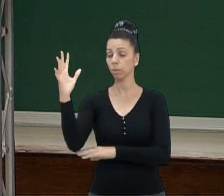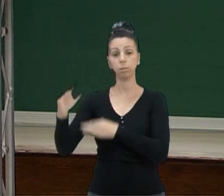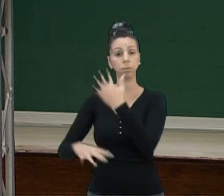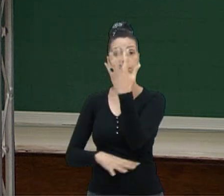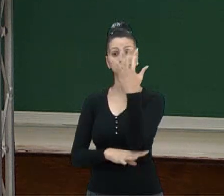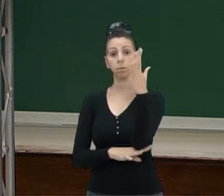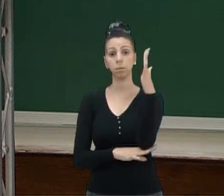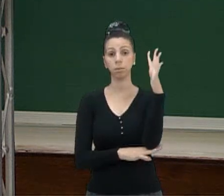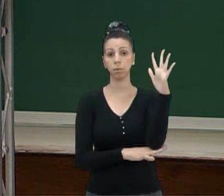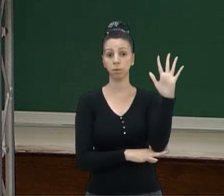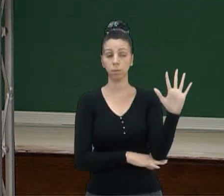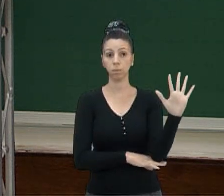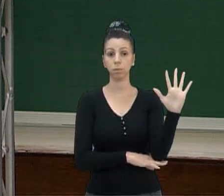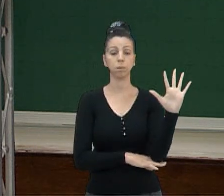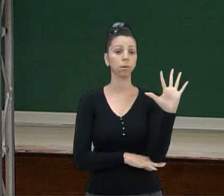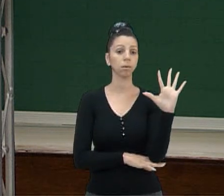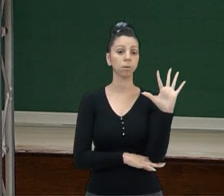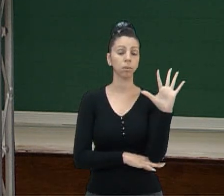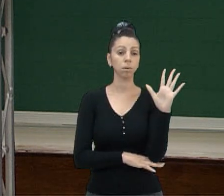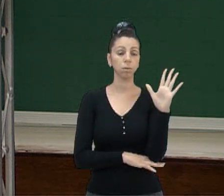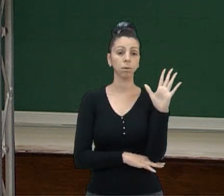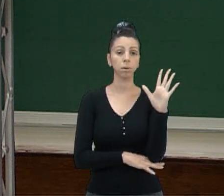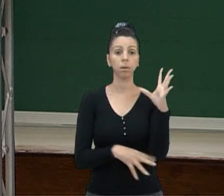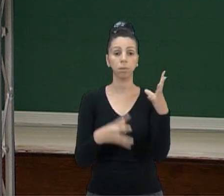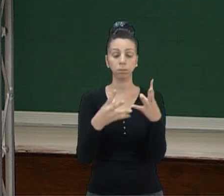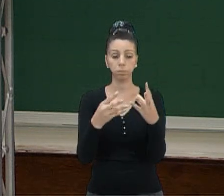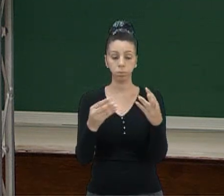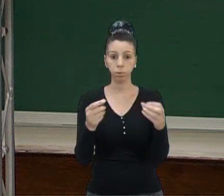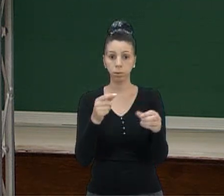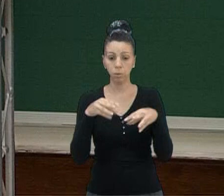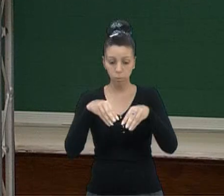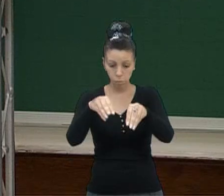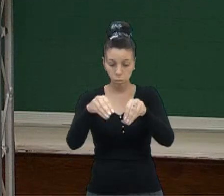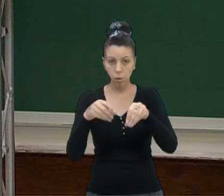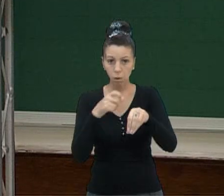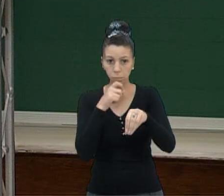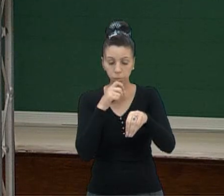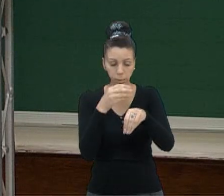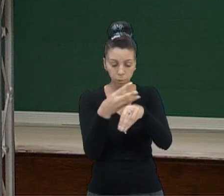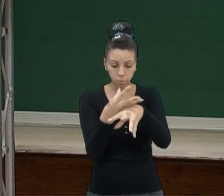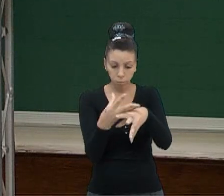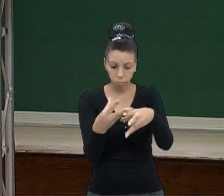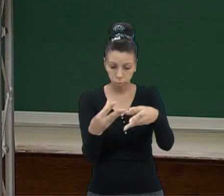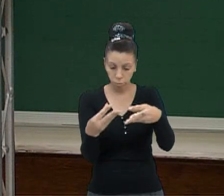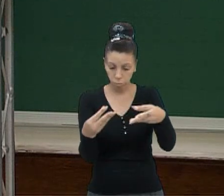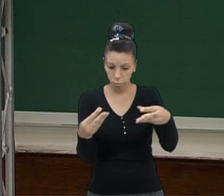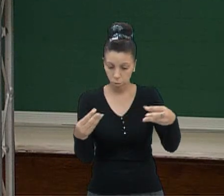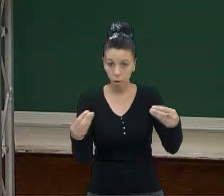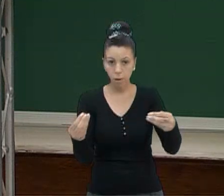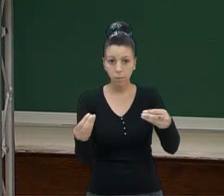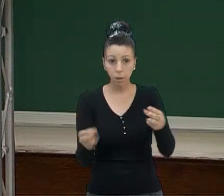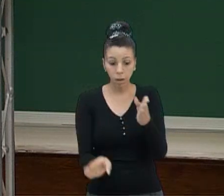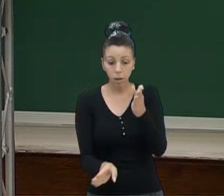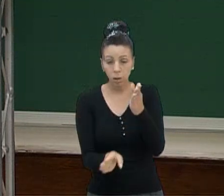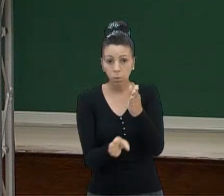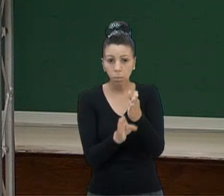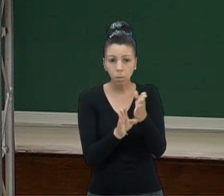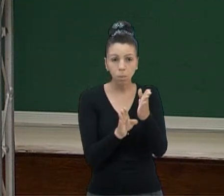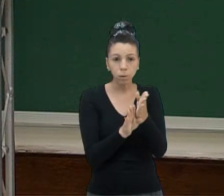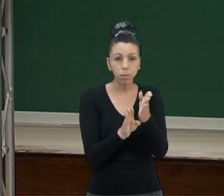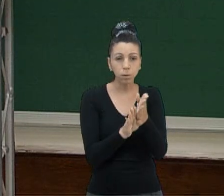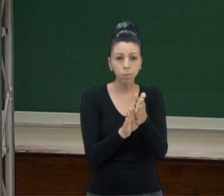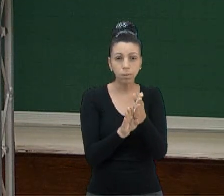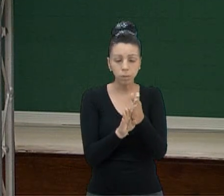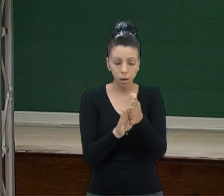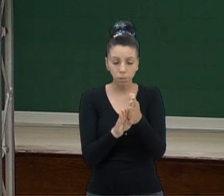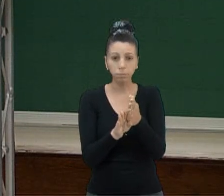curto período em que o solo descongela, você tem ali alguns musgos, líquens que vão se desenvolver, mas